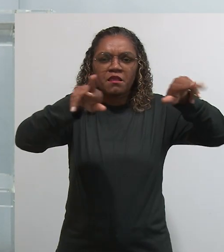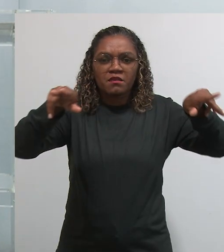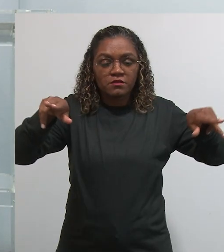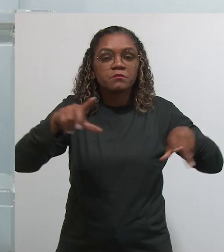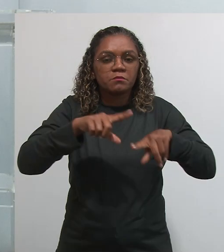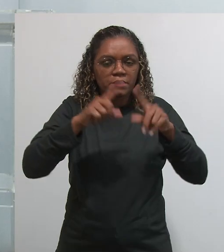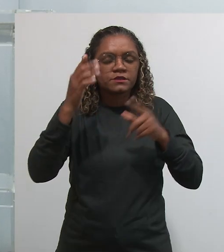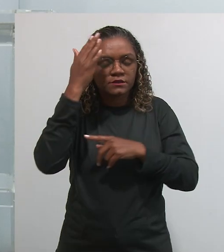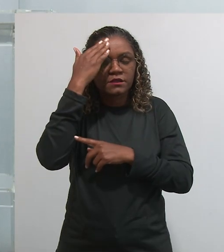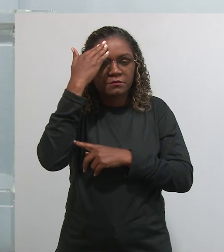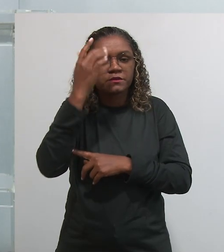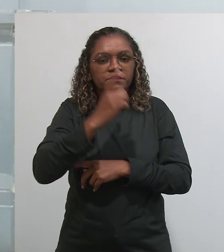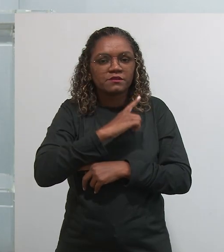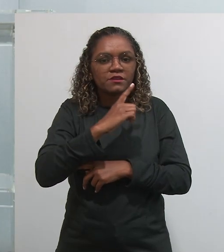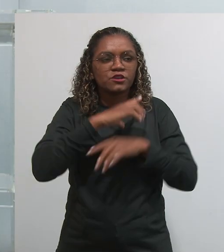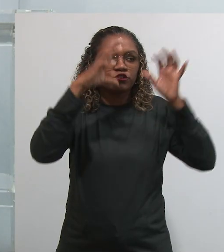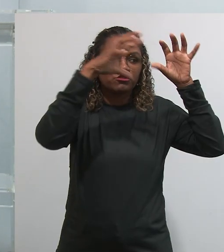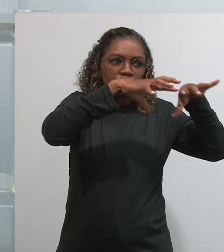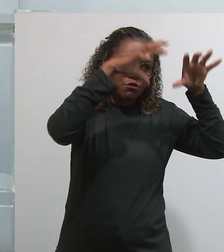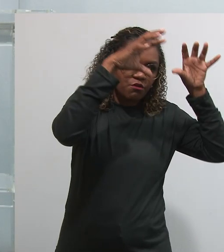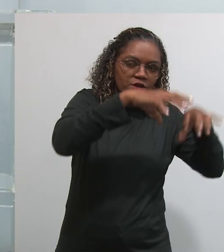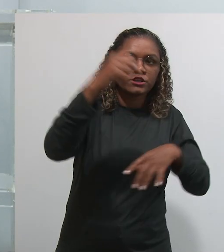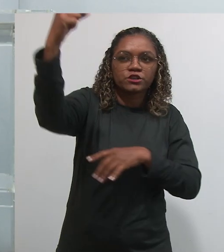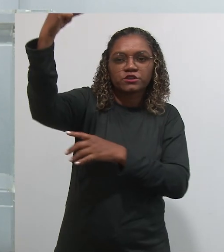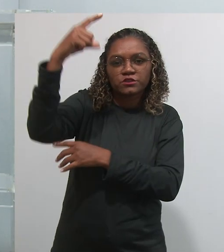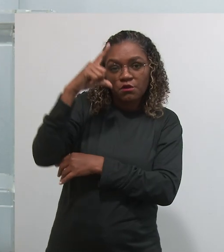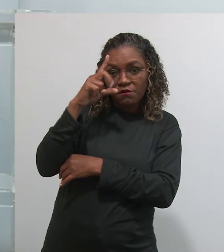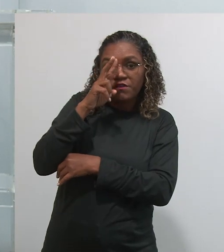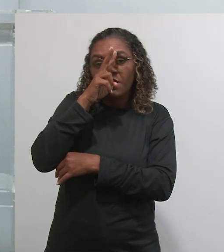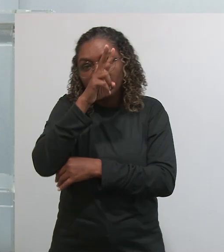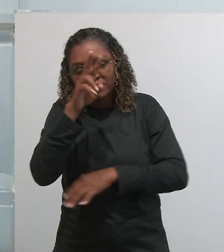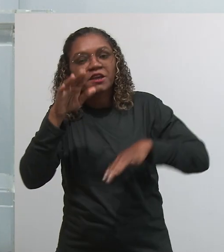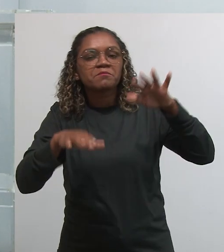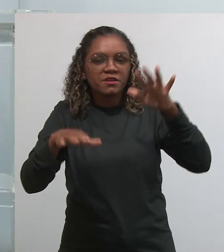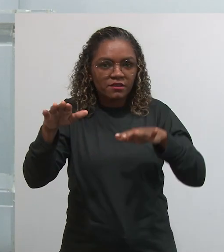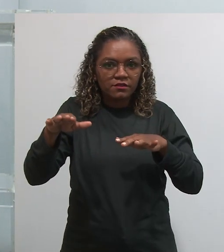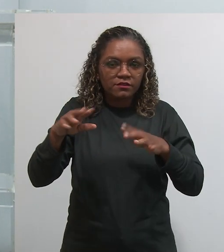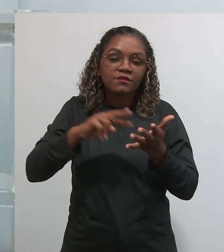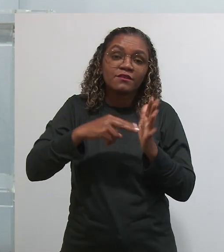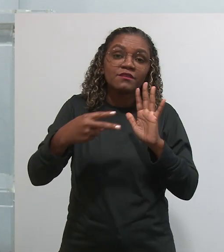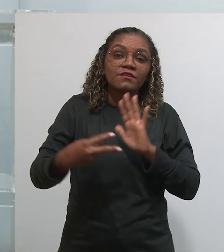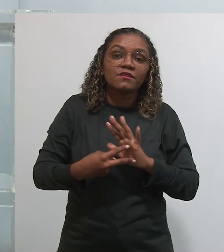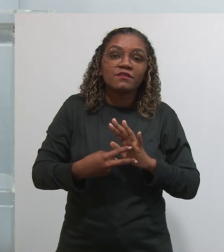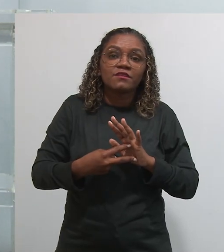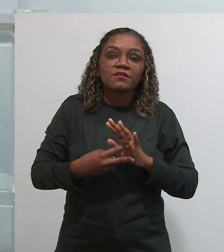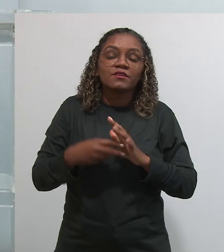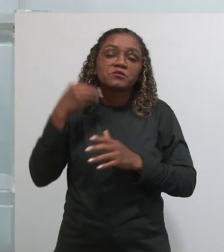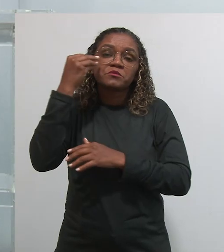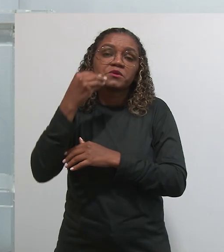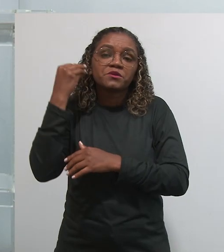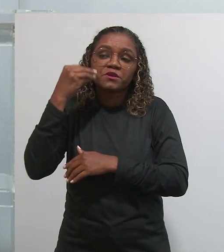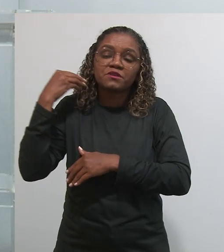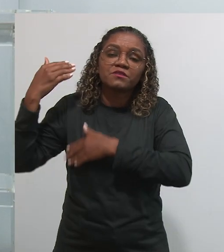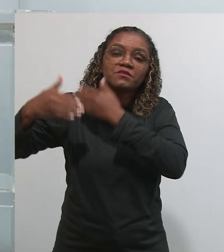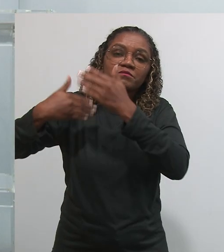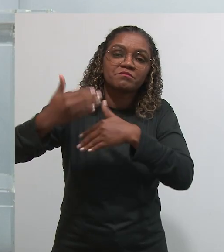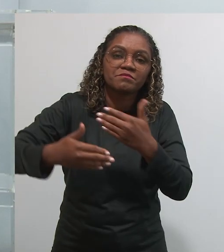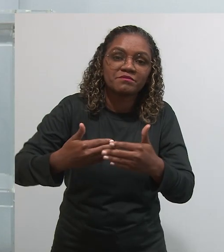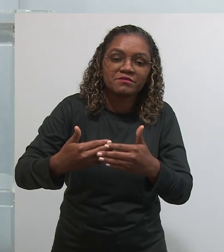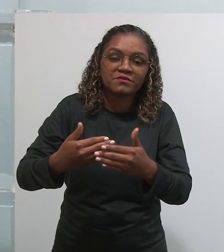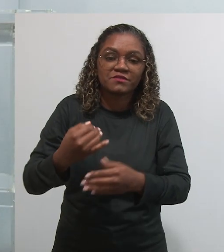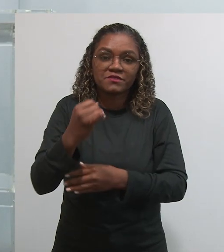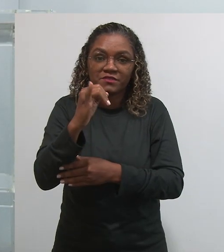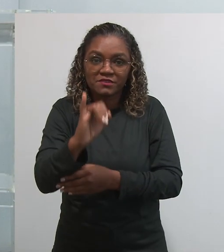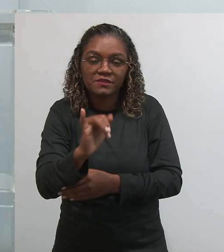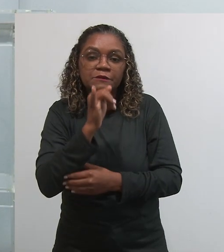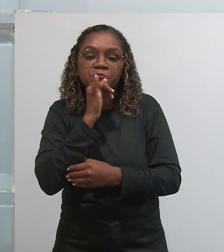ali, sabemos que existe o nosso inverno e o nosso verão amazônico. E isso é o nosso senso comum, porque